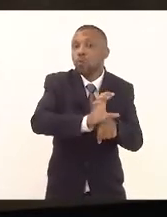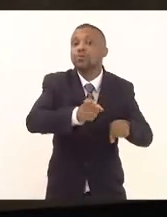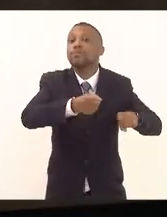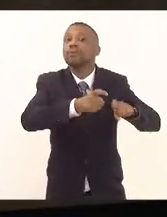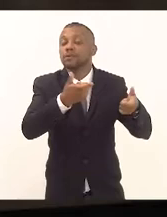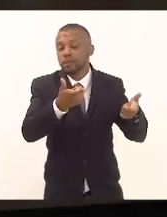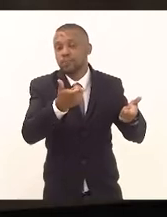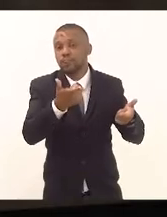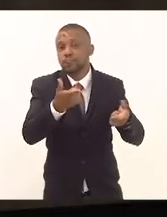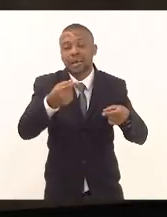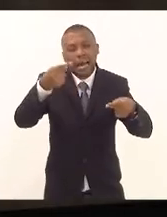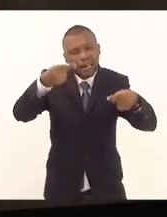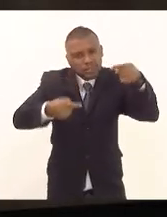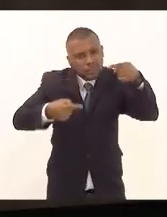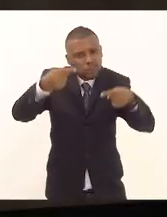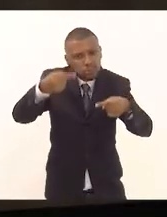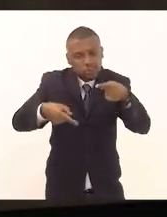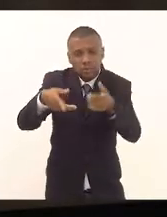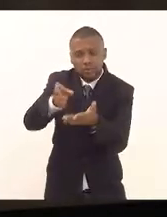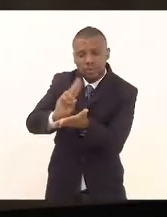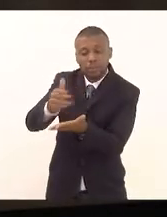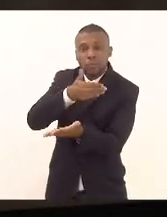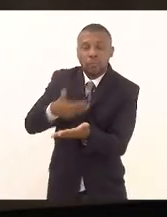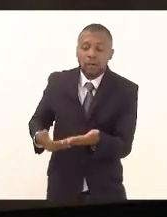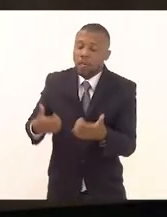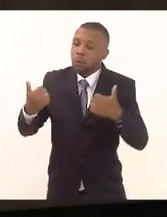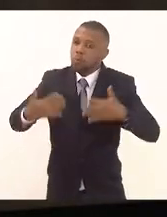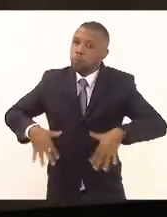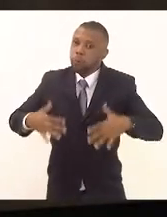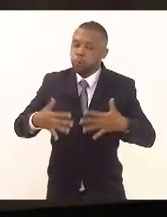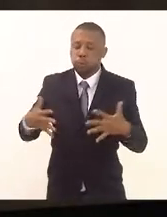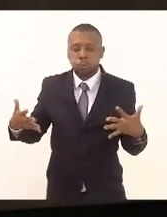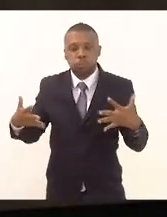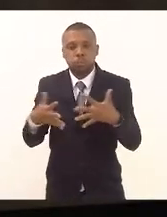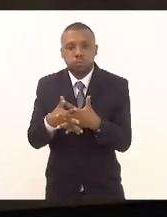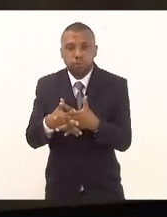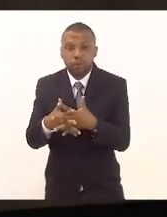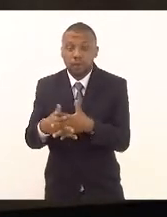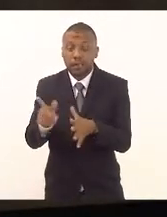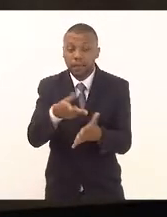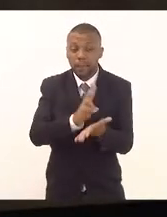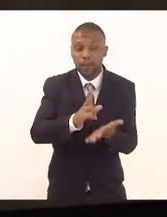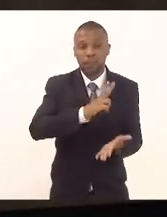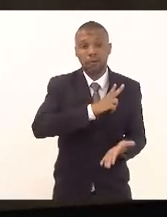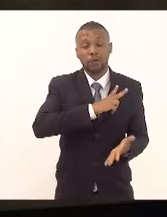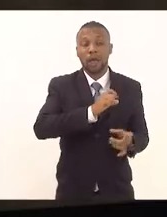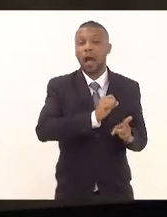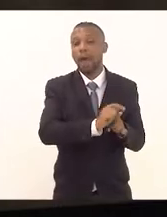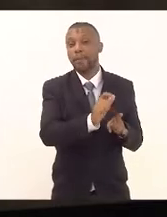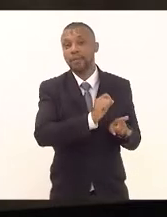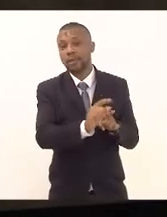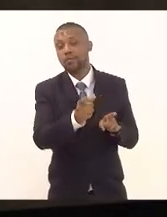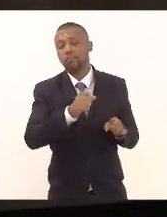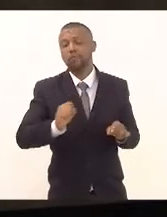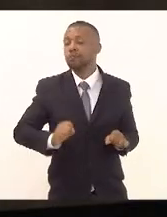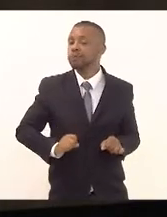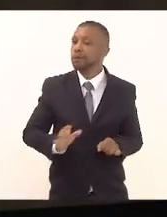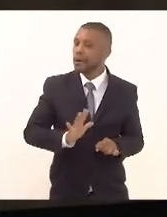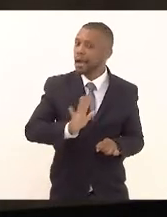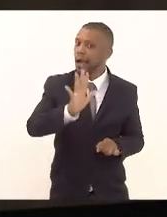é acirradíssima, e nas universidades particulares que oferecem um curso, as mensalidades são